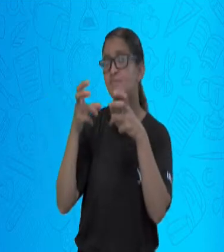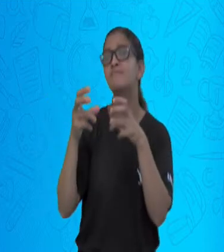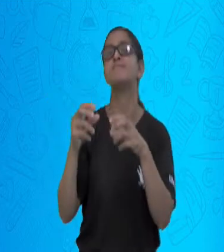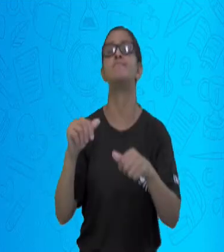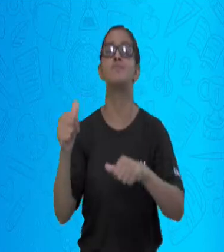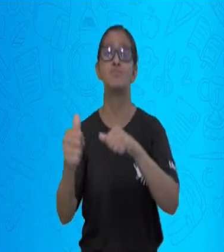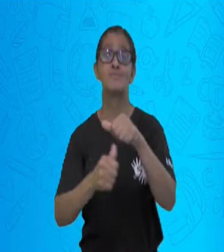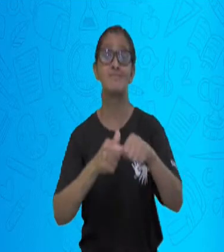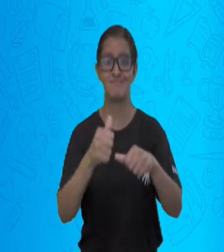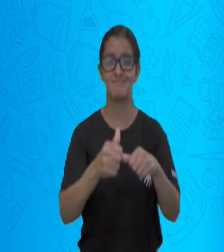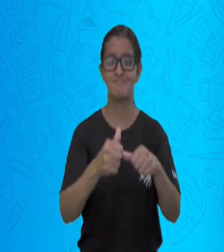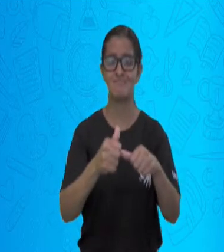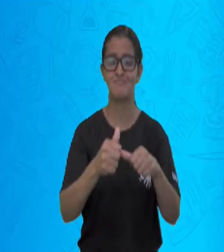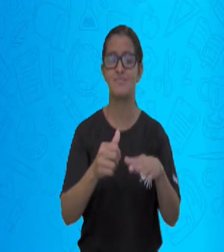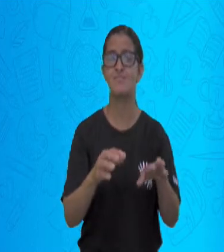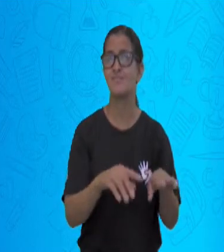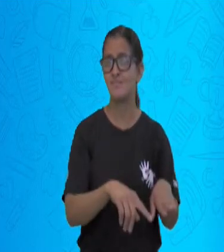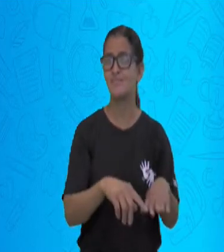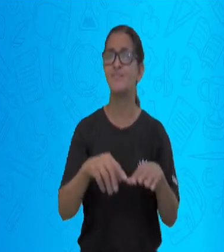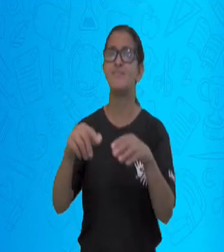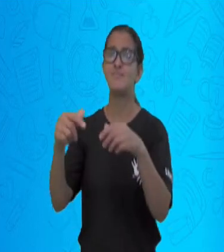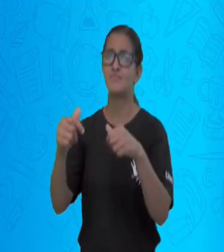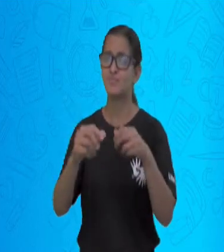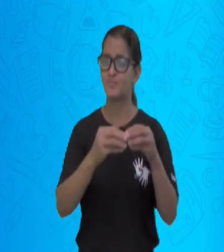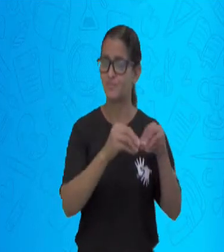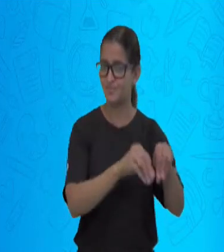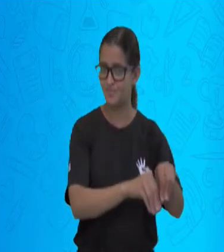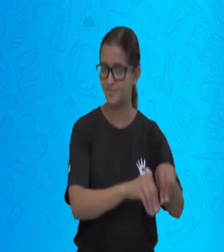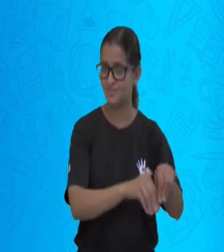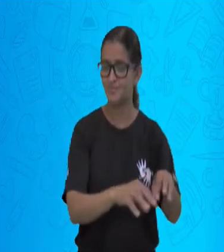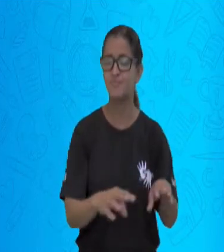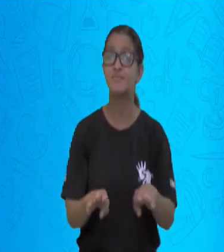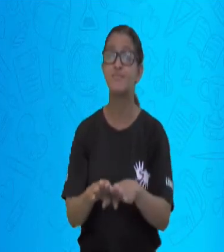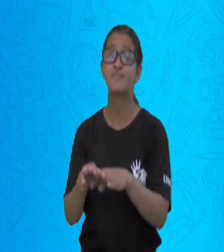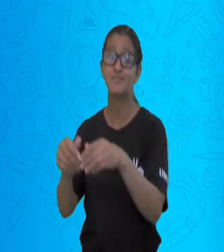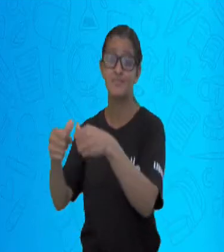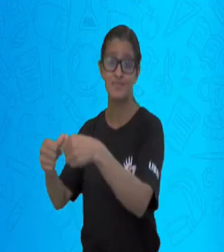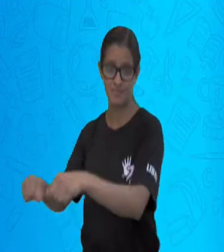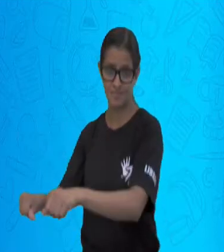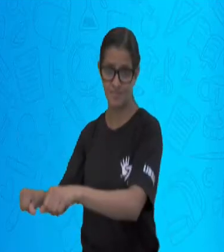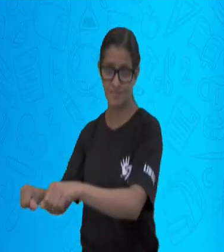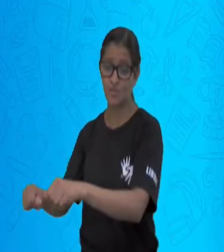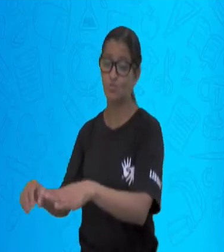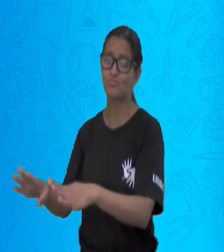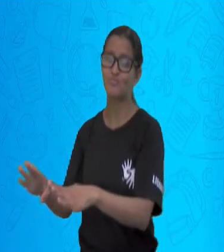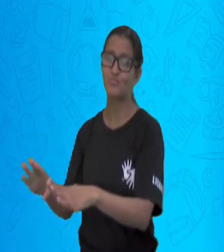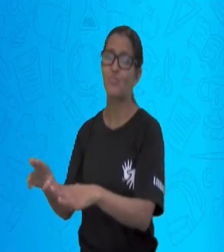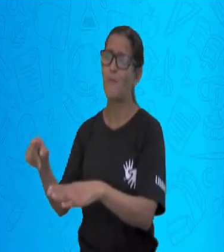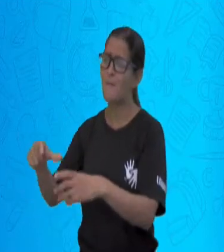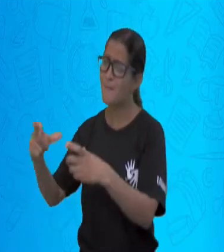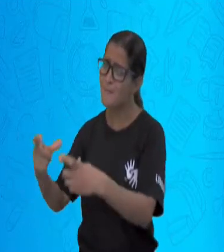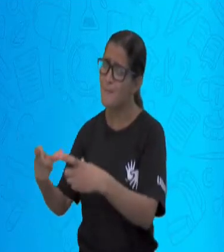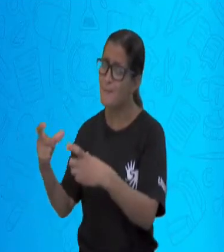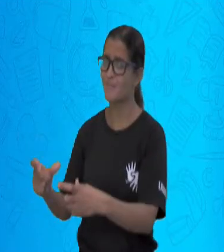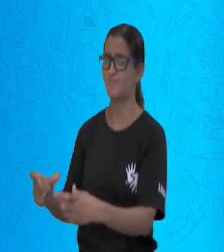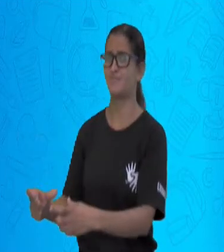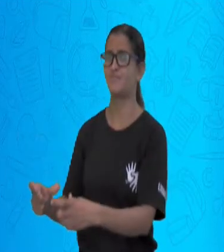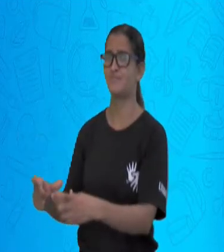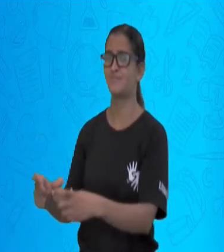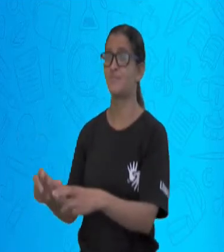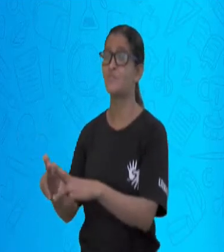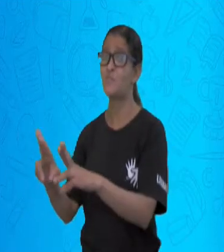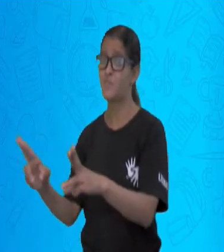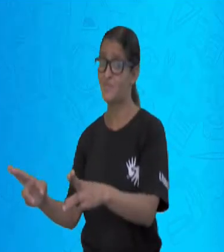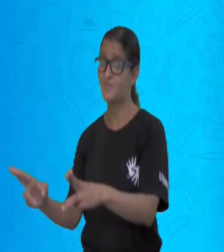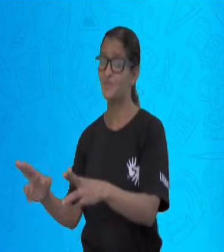mudanças e permanências de um mesmo lugar, tá? Essa aqui é a Praça Serra Lima de Governador Valadares. Aqui nós temos